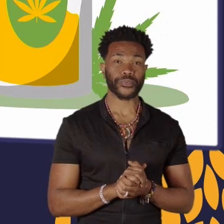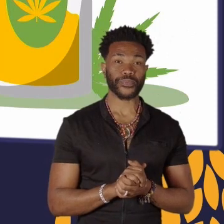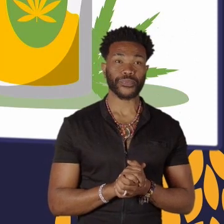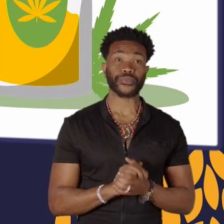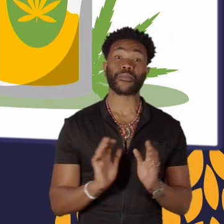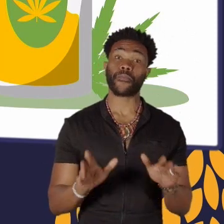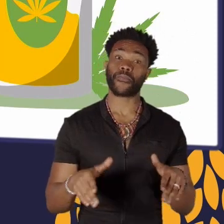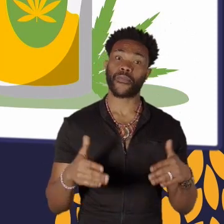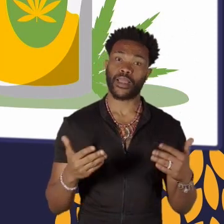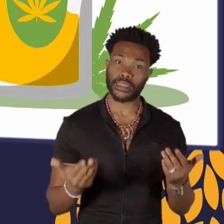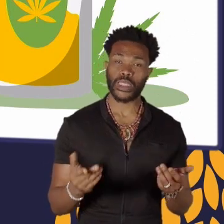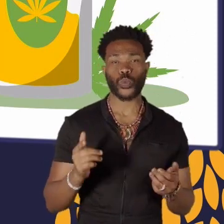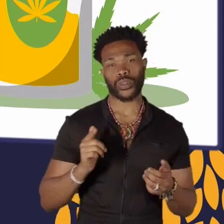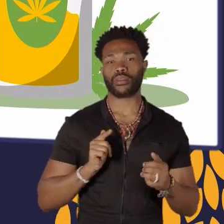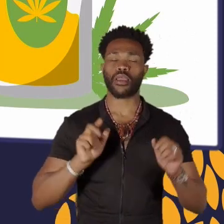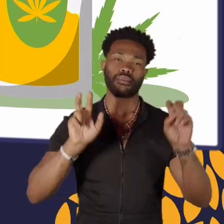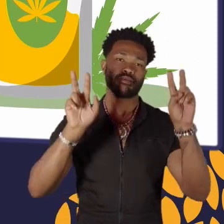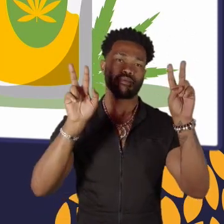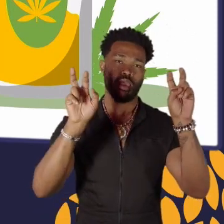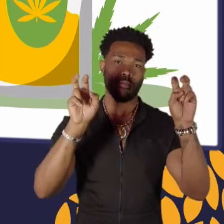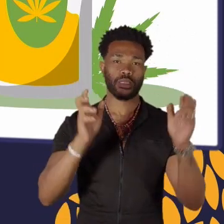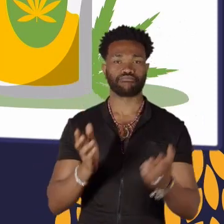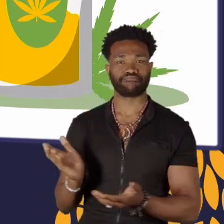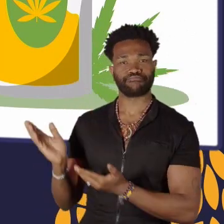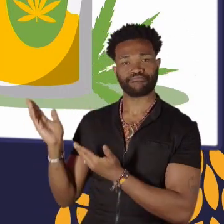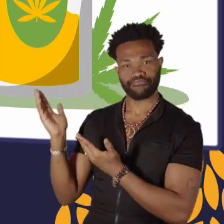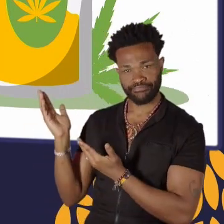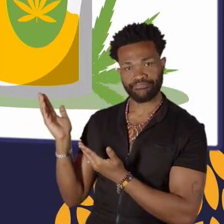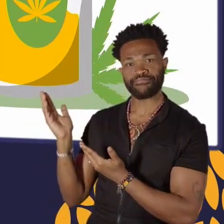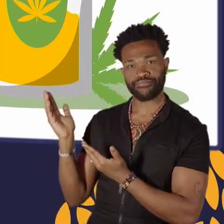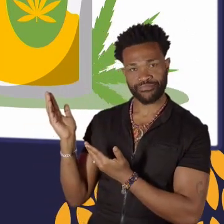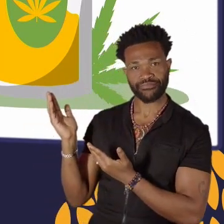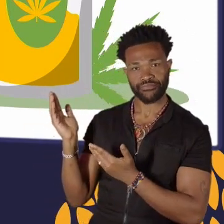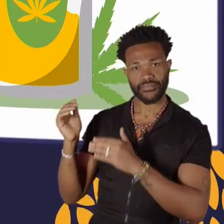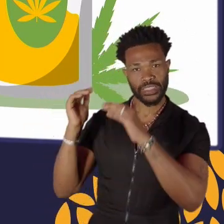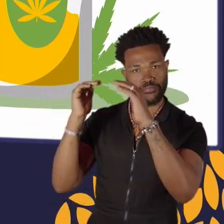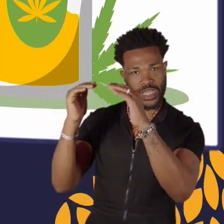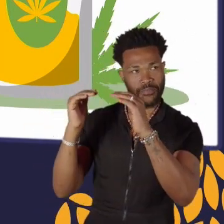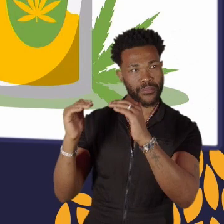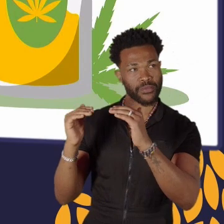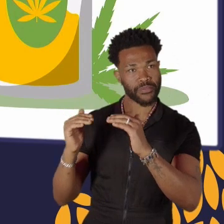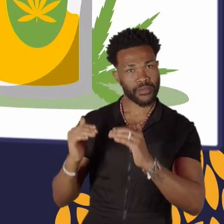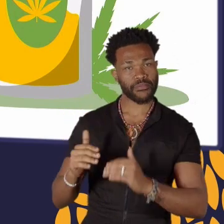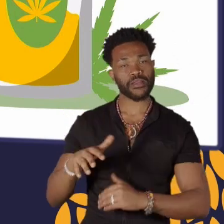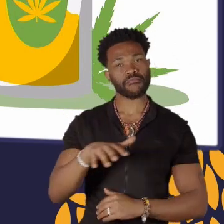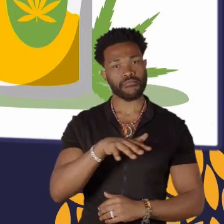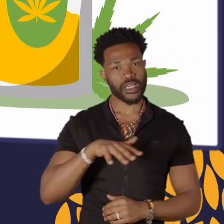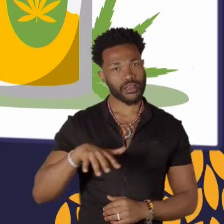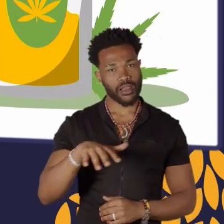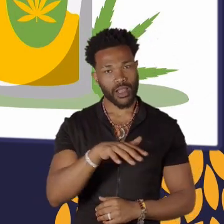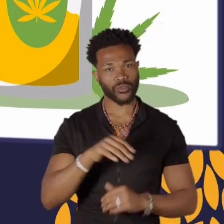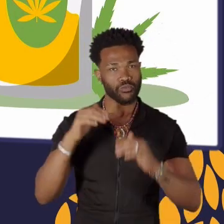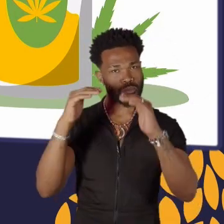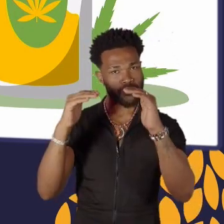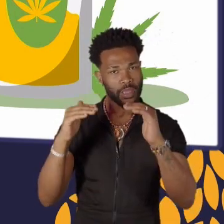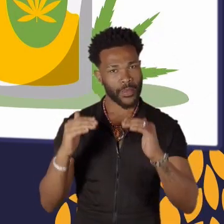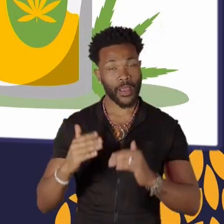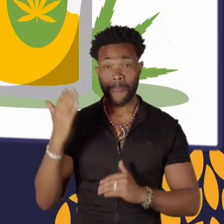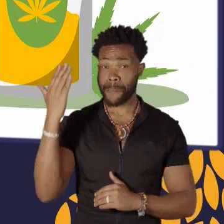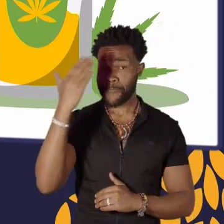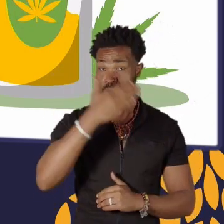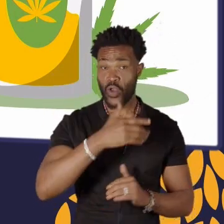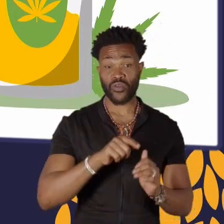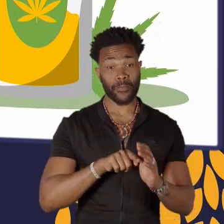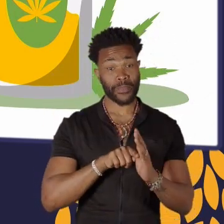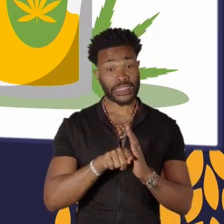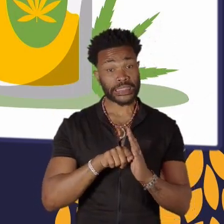E aí a gente traz questões nessa discussão que vão subsidiar o mercado, vão subsidiar as evidências, as